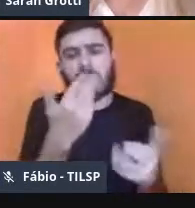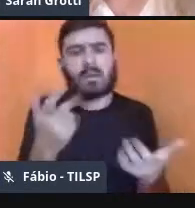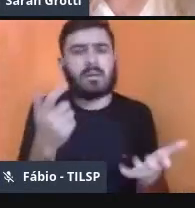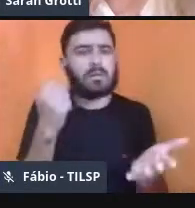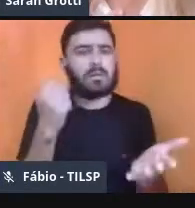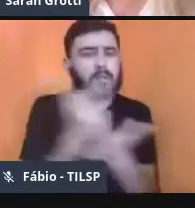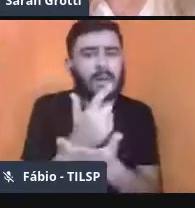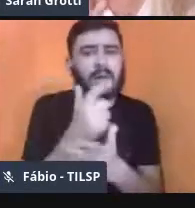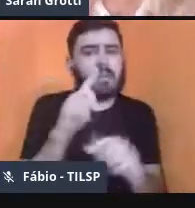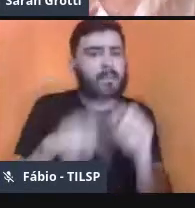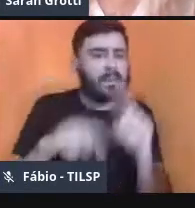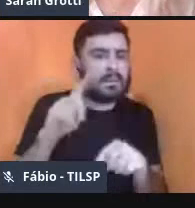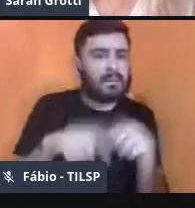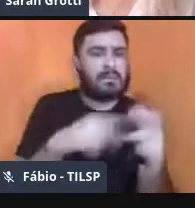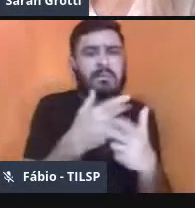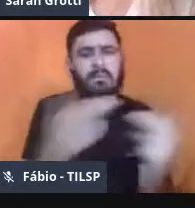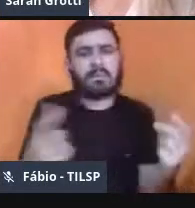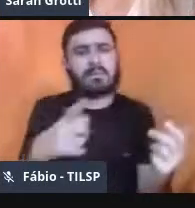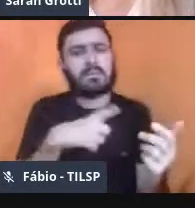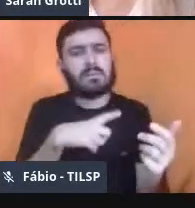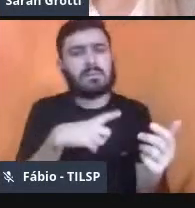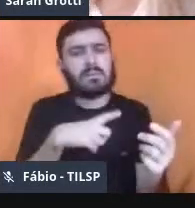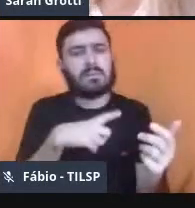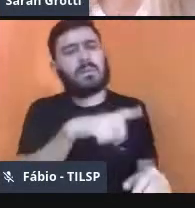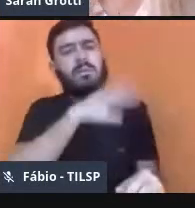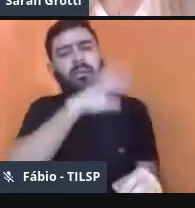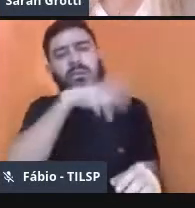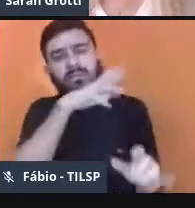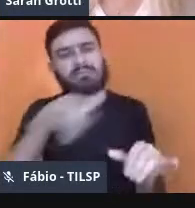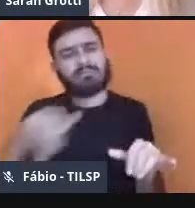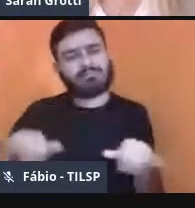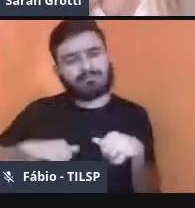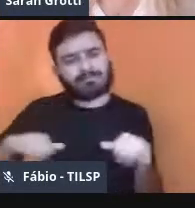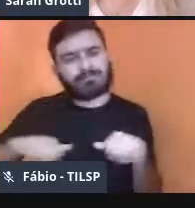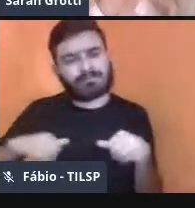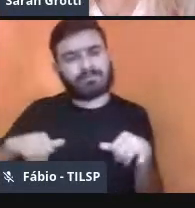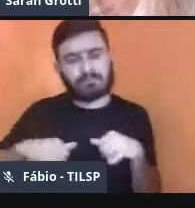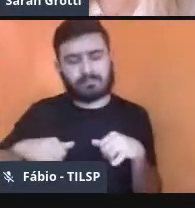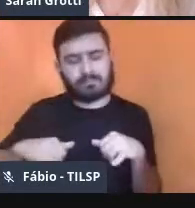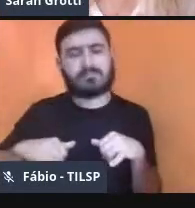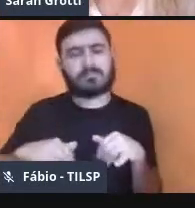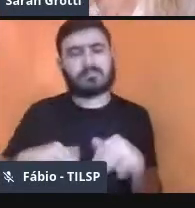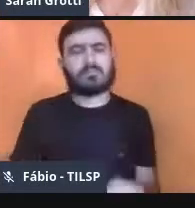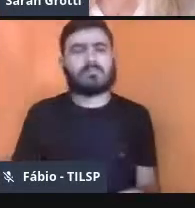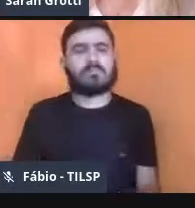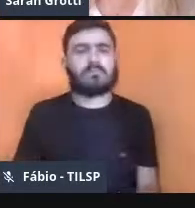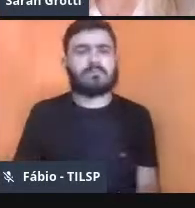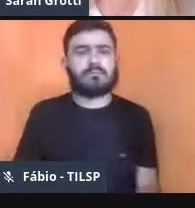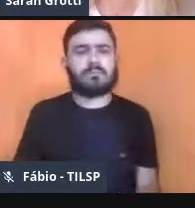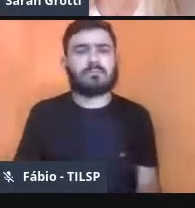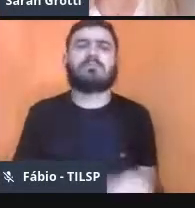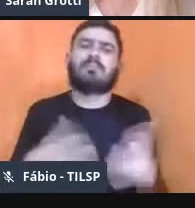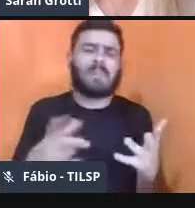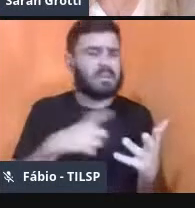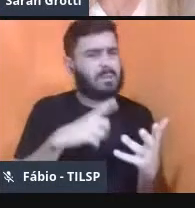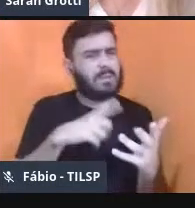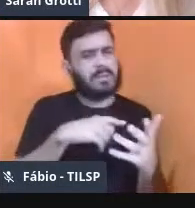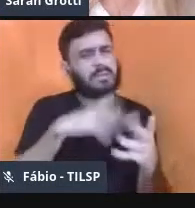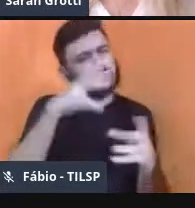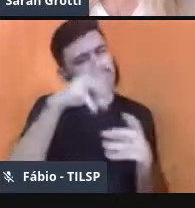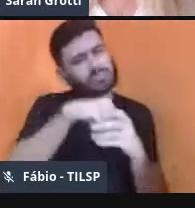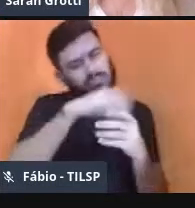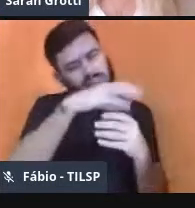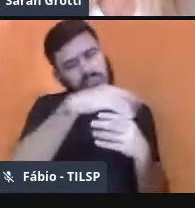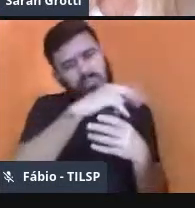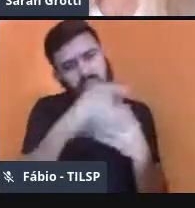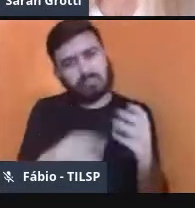que tenham passado por sofrimento animal, né? Então, tem todo isso por trás. questão